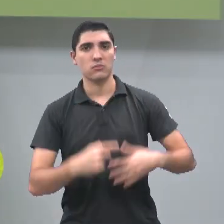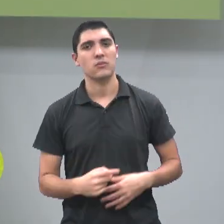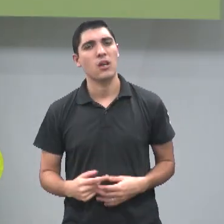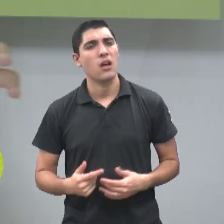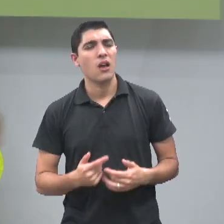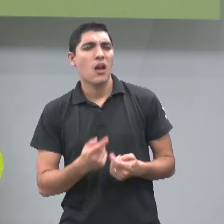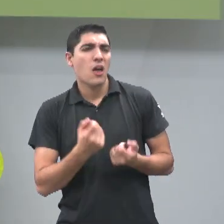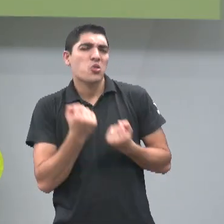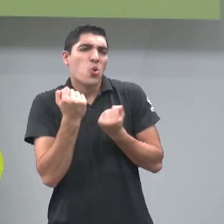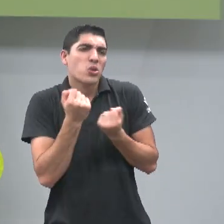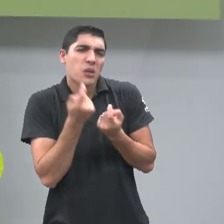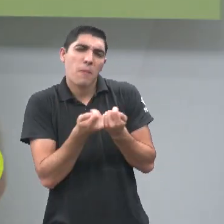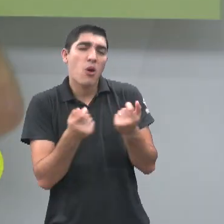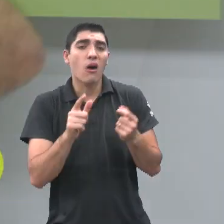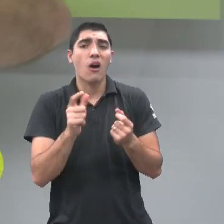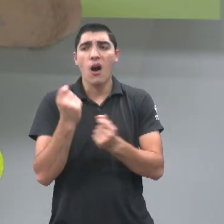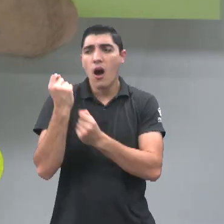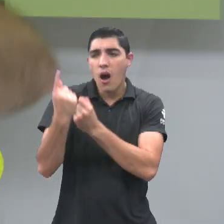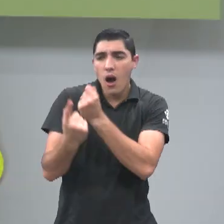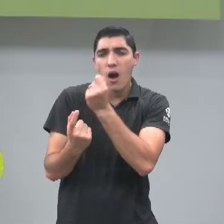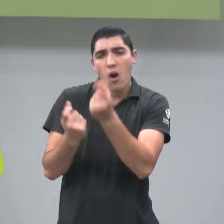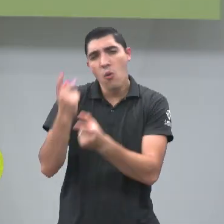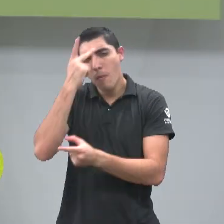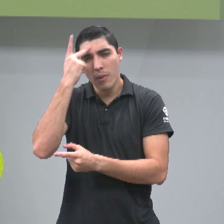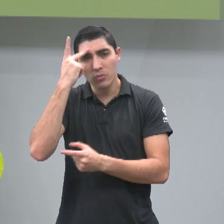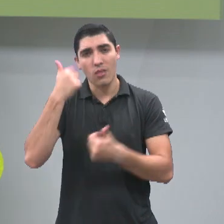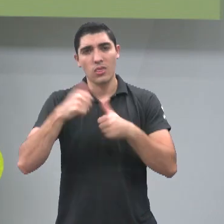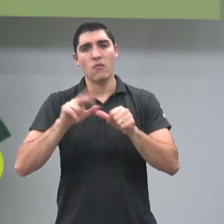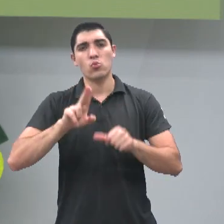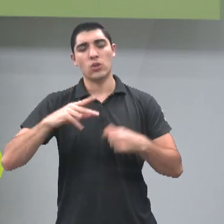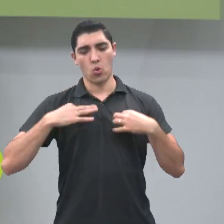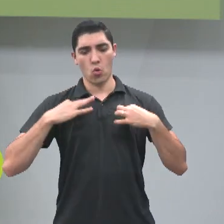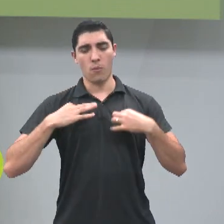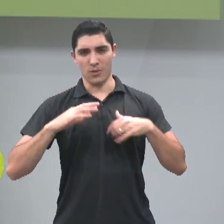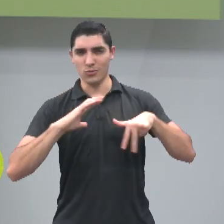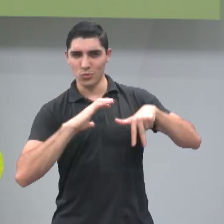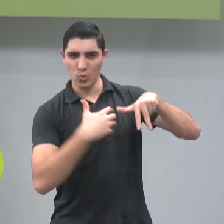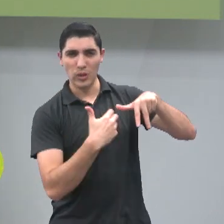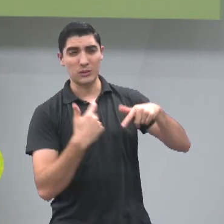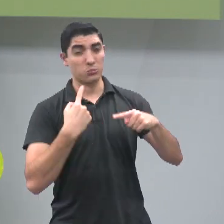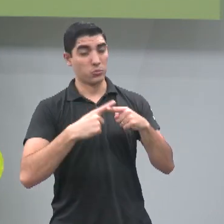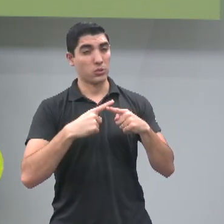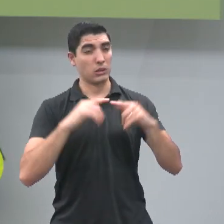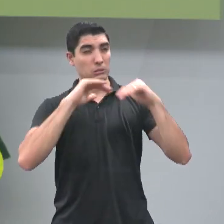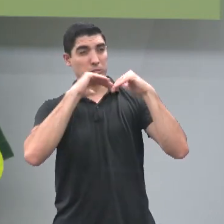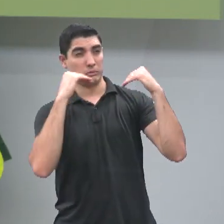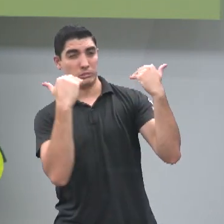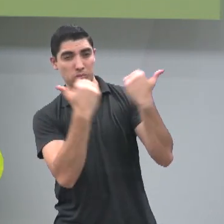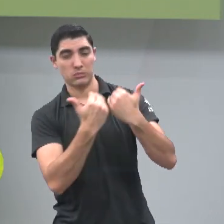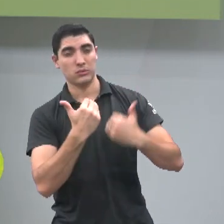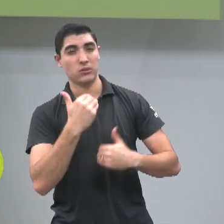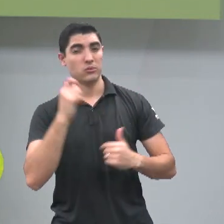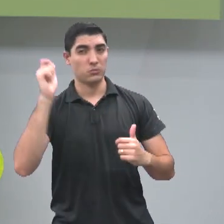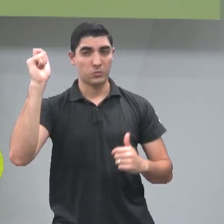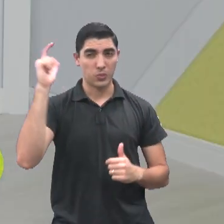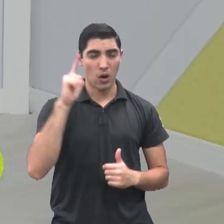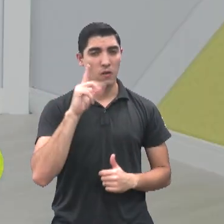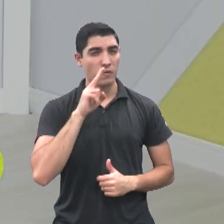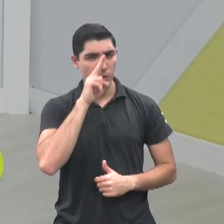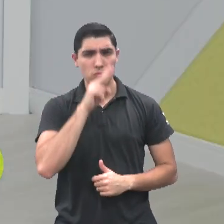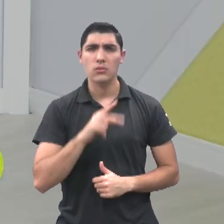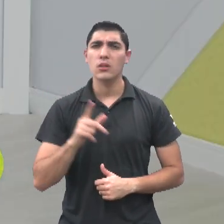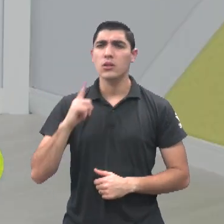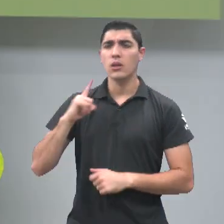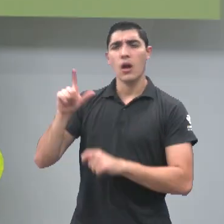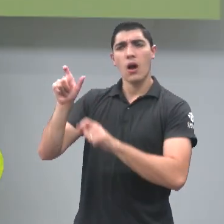tinha um pessoalzinho lá com a camisa do joseense do lado das cobertas do Joaquinzão, né? Porque o calor estava forte, então... Tinha até torcedor de Penápolis